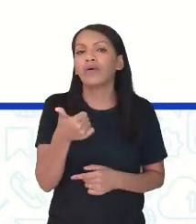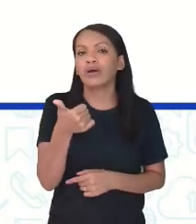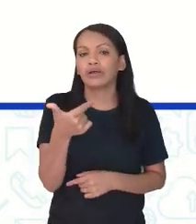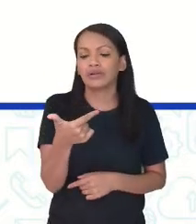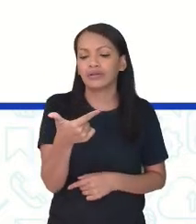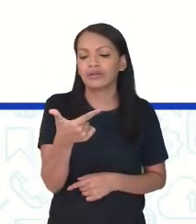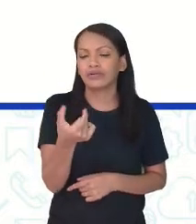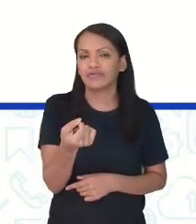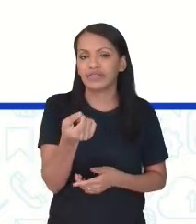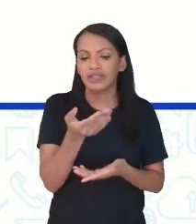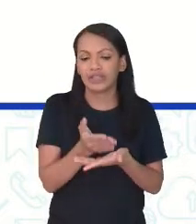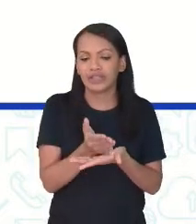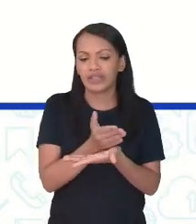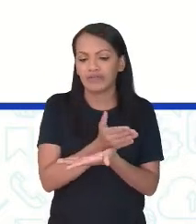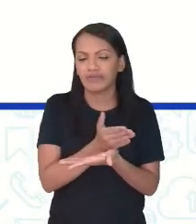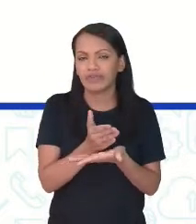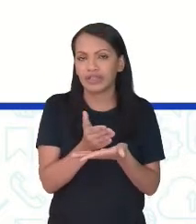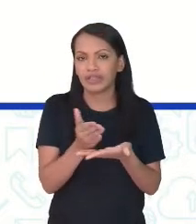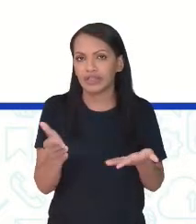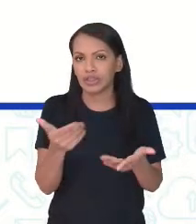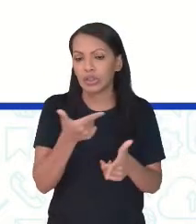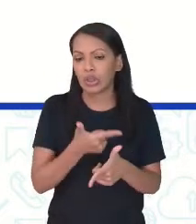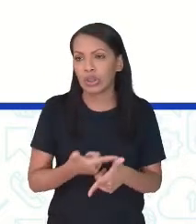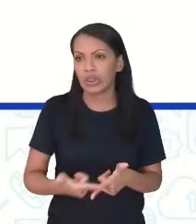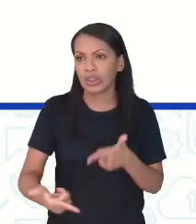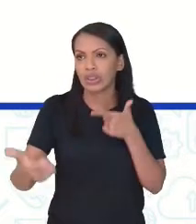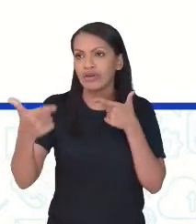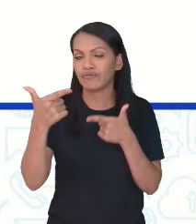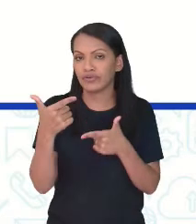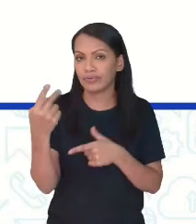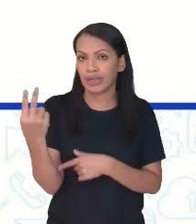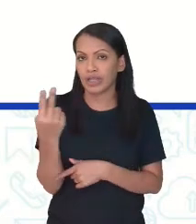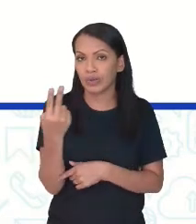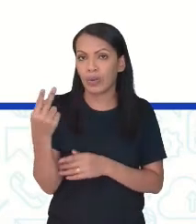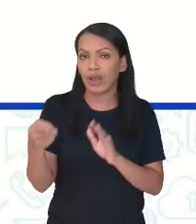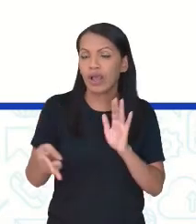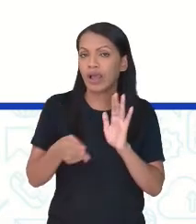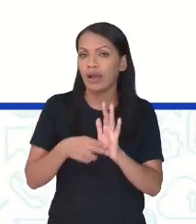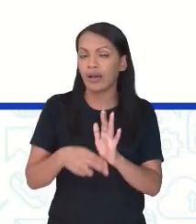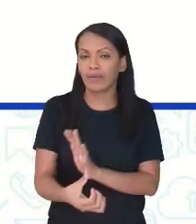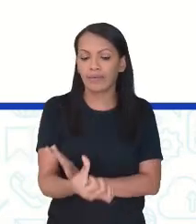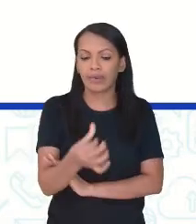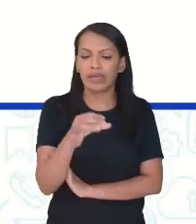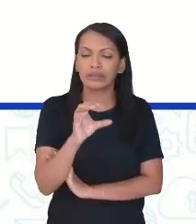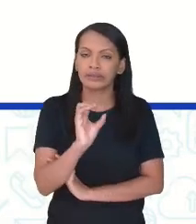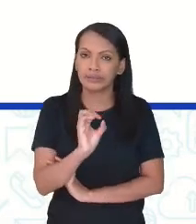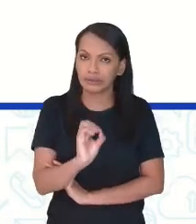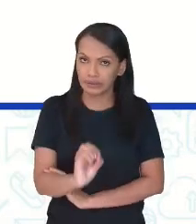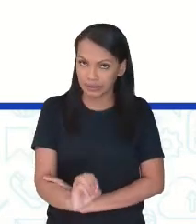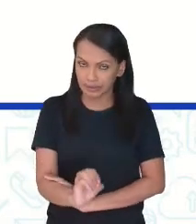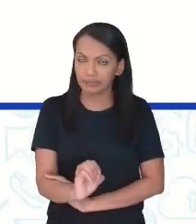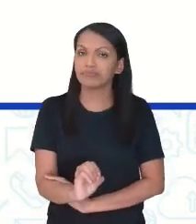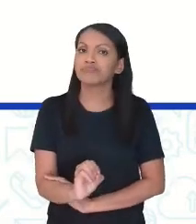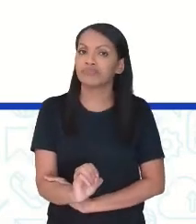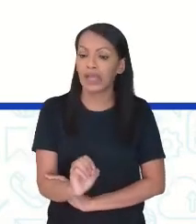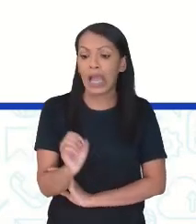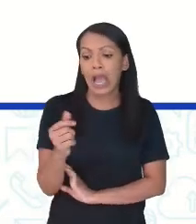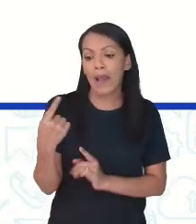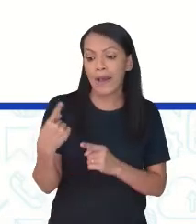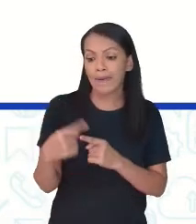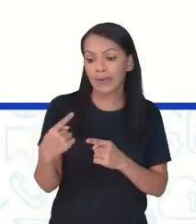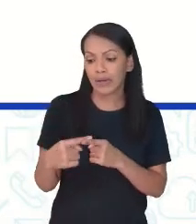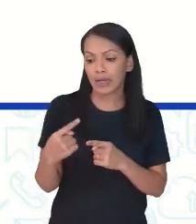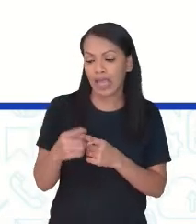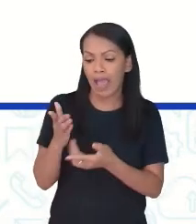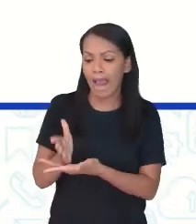quê? 60. Então, dividi aí as 120 figurinhas em duas partes iguais.